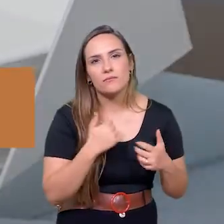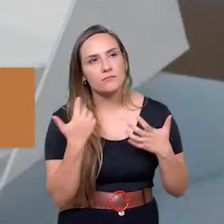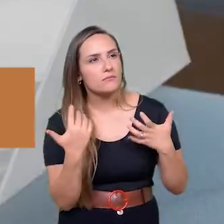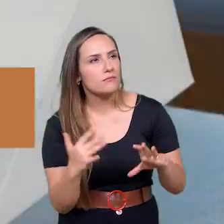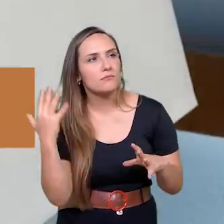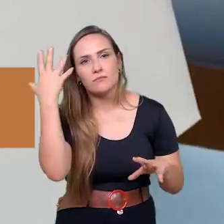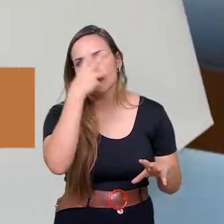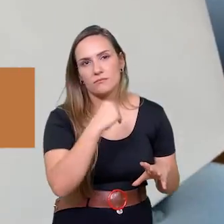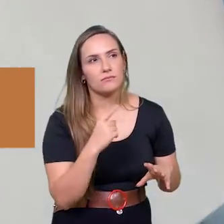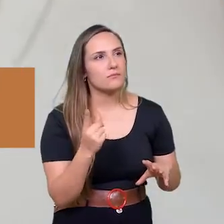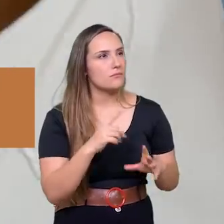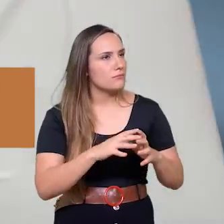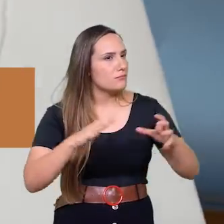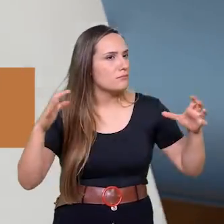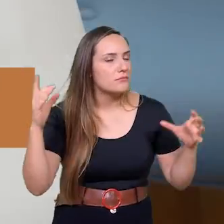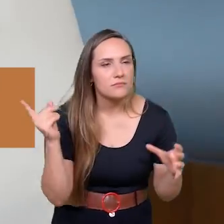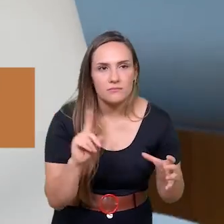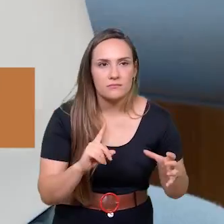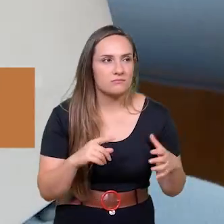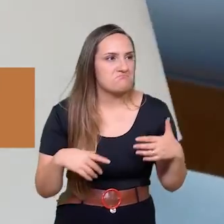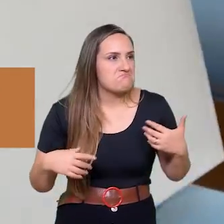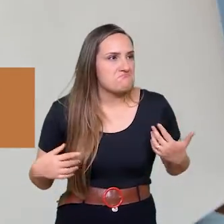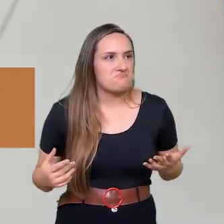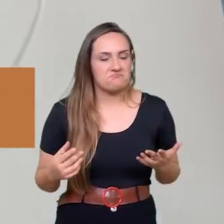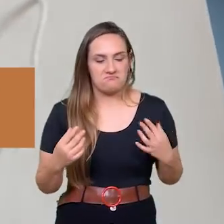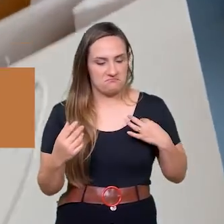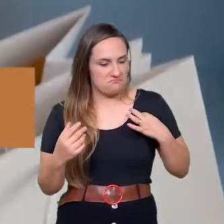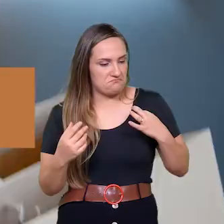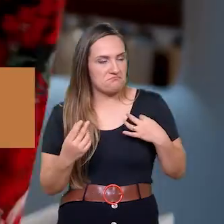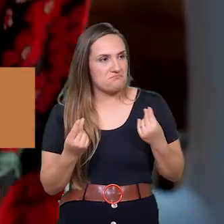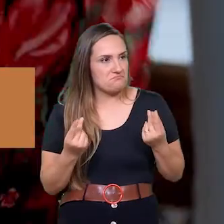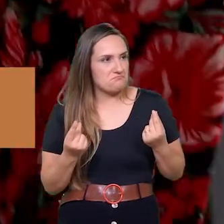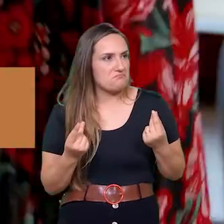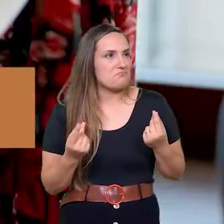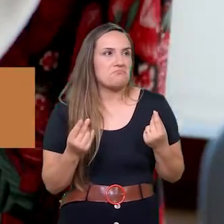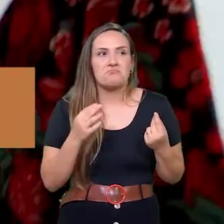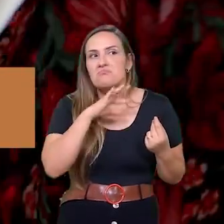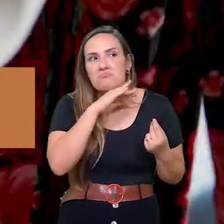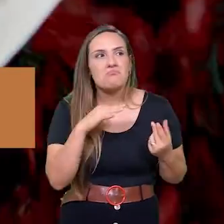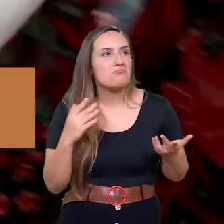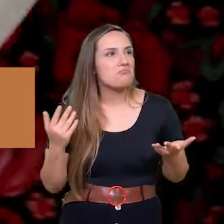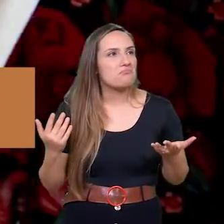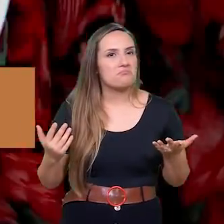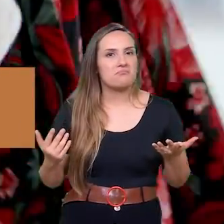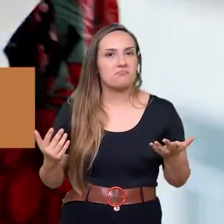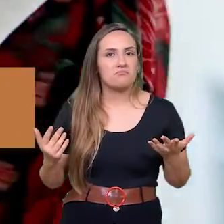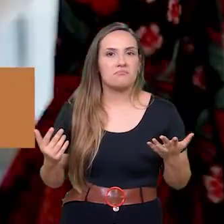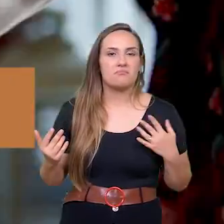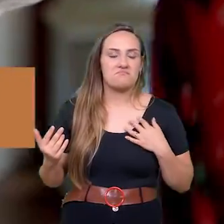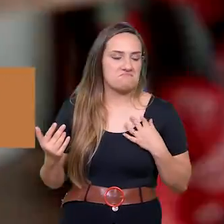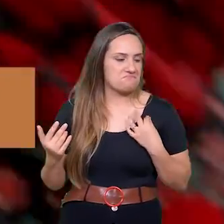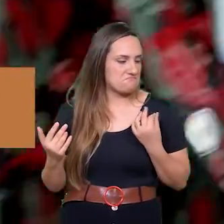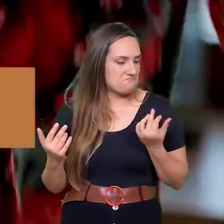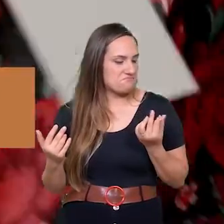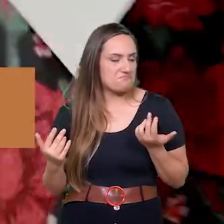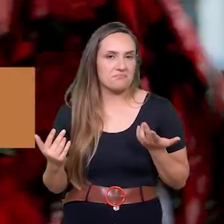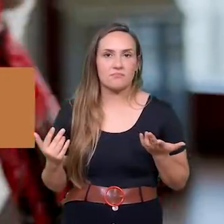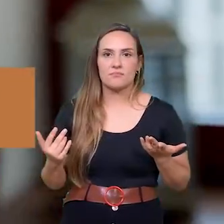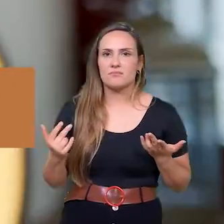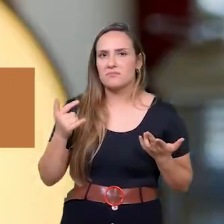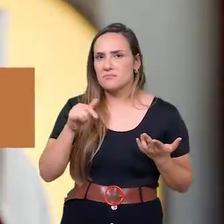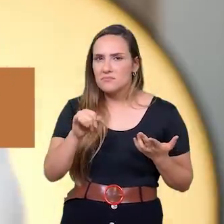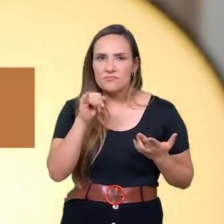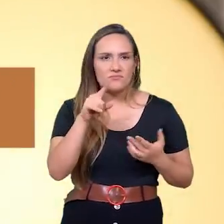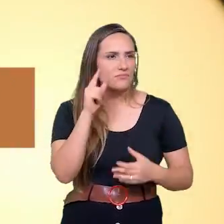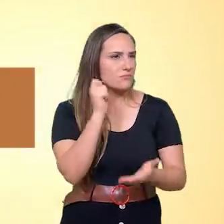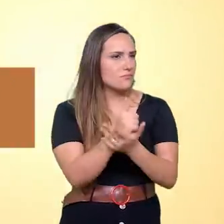estava caro, não era tão bonito, não era tão grande, o tecido é ruim. Você comprou pela